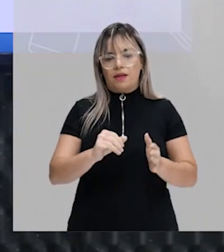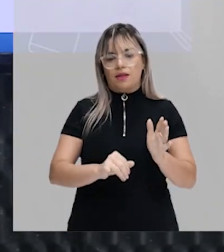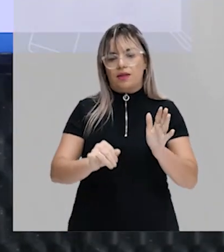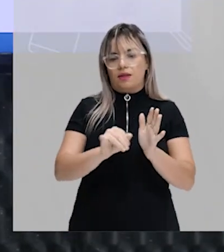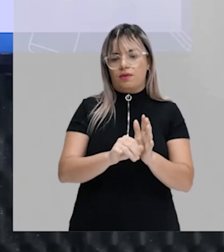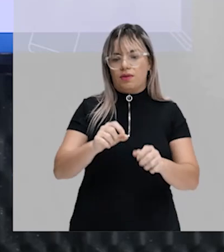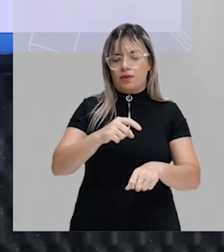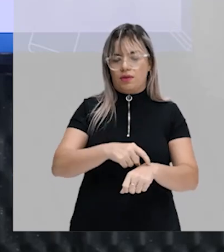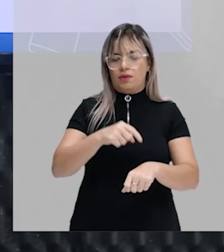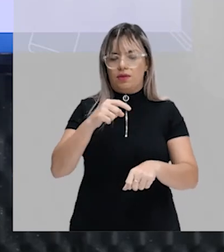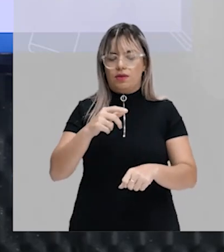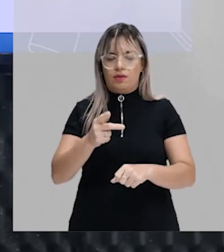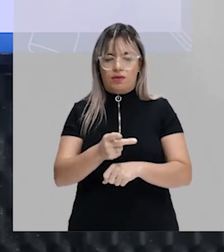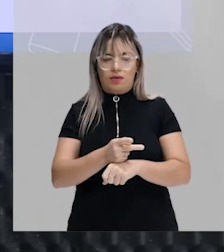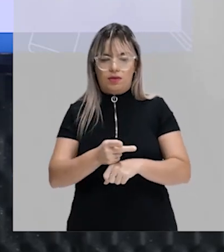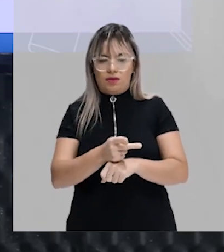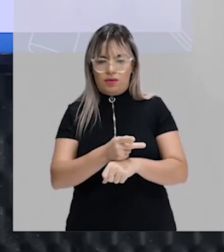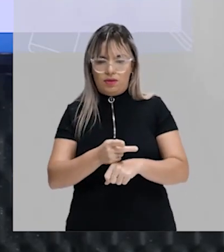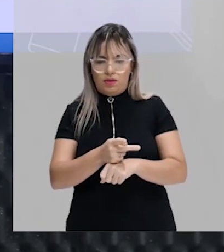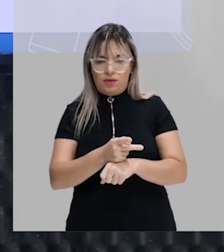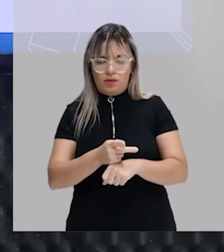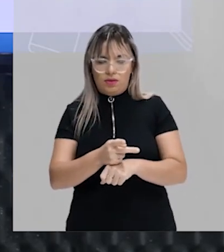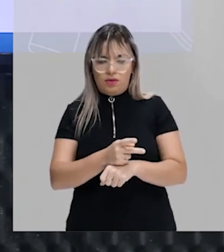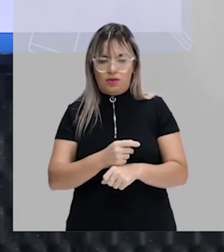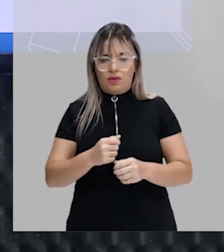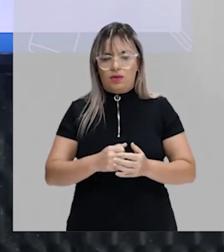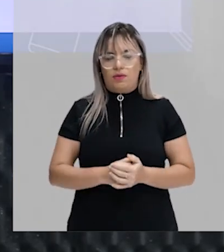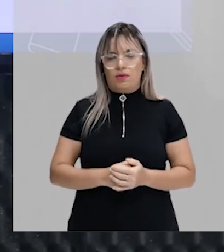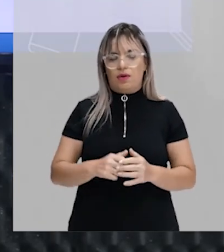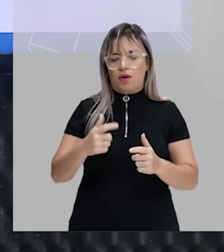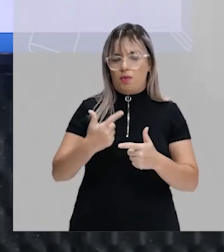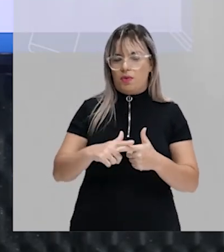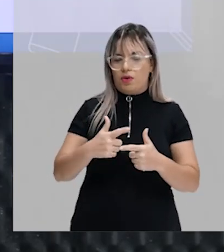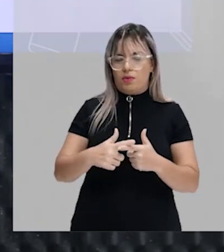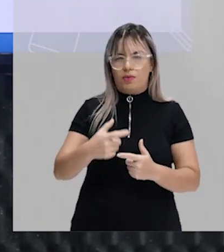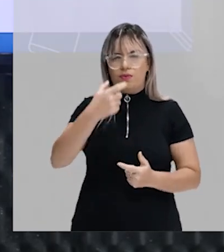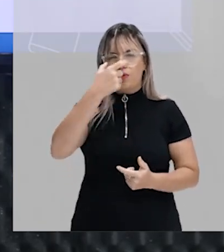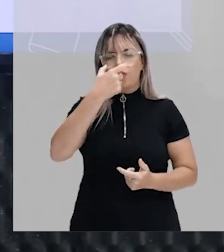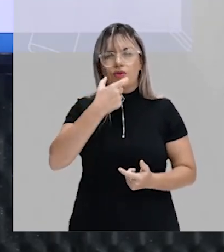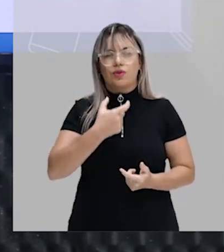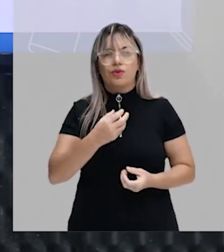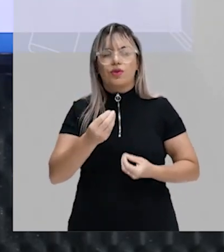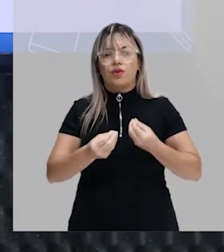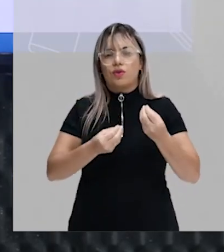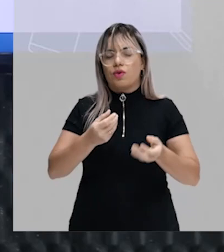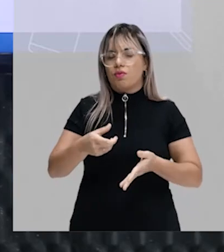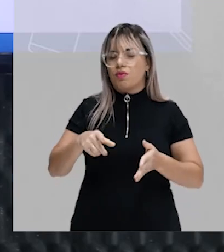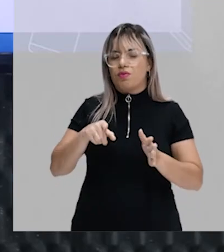quando eu falei? Se existe Deus, se o diabo existe, qual é a razão da vida, enfim.